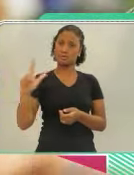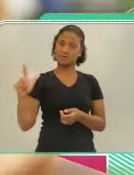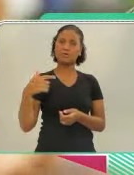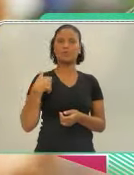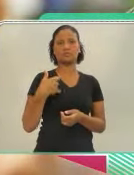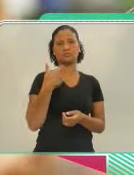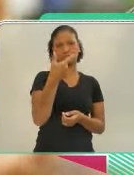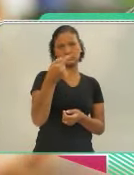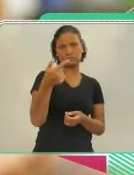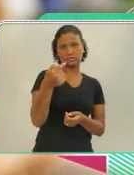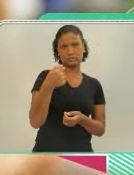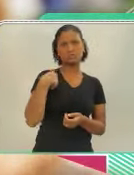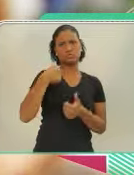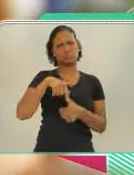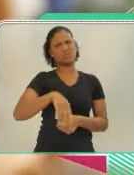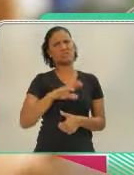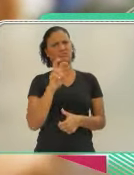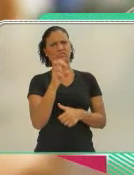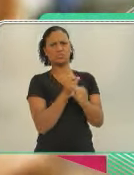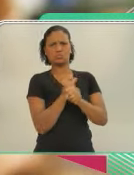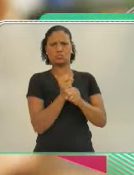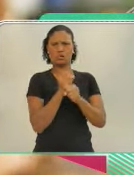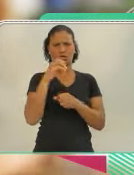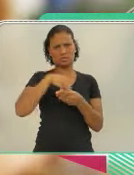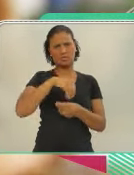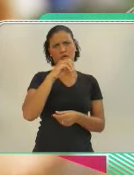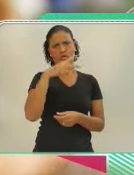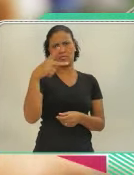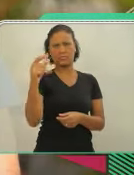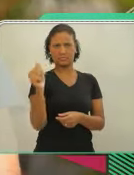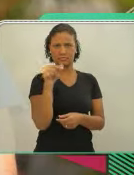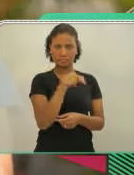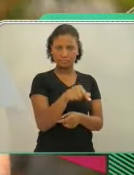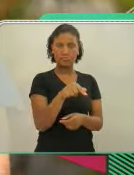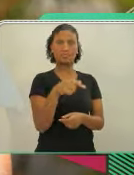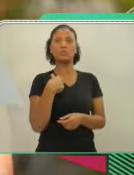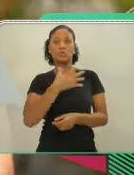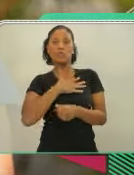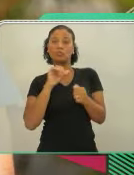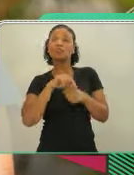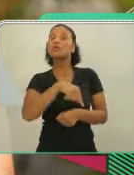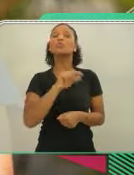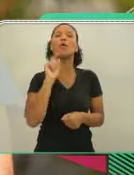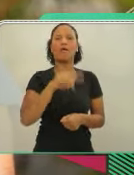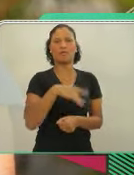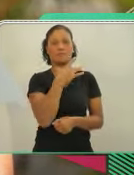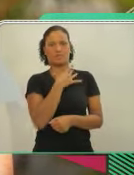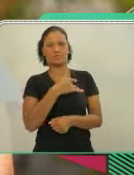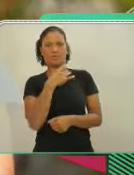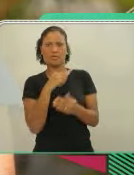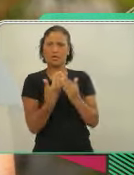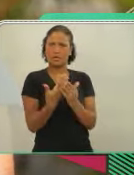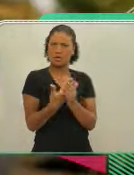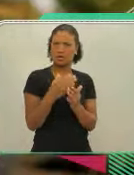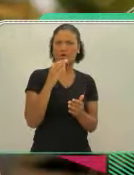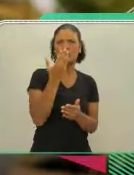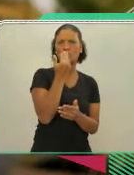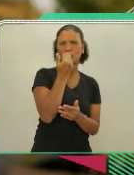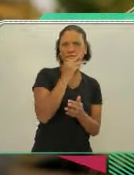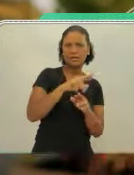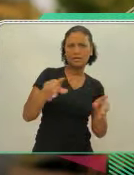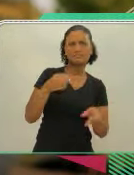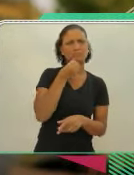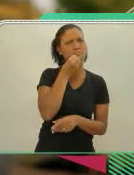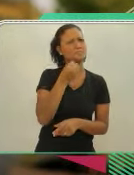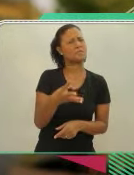OPA. Eu gosto de fazer aqui colar. A aula de curinária é muito boa. Muito, muito boa. Meu